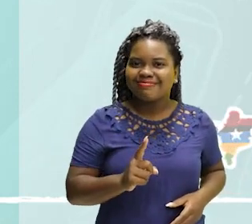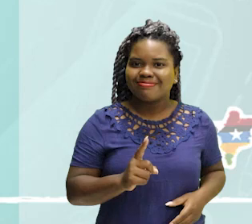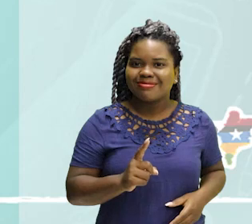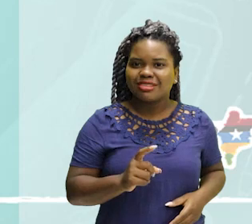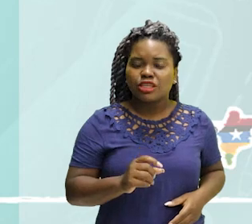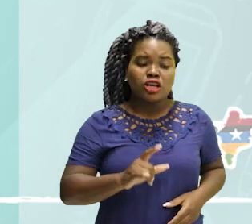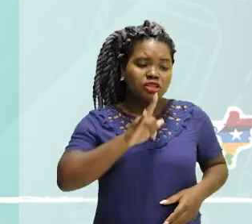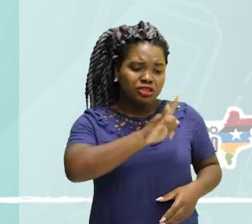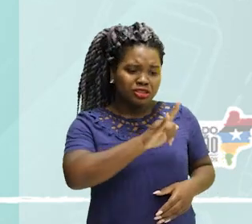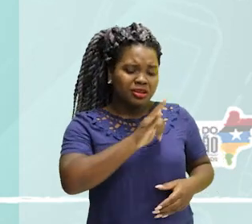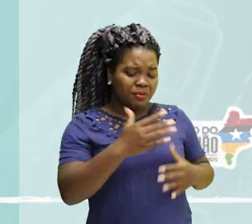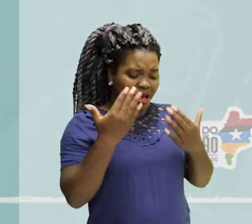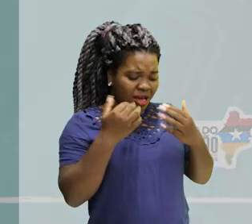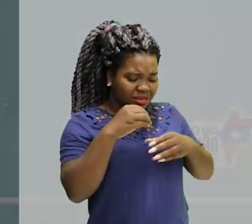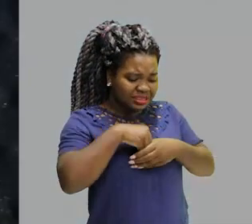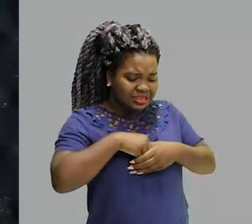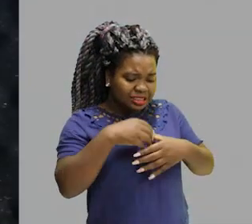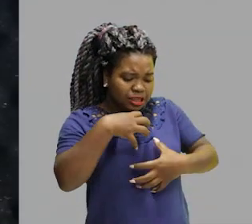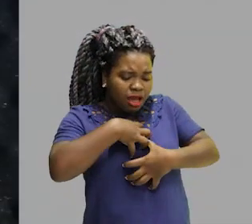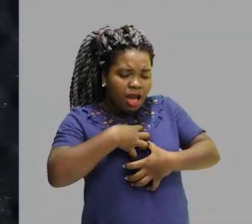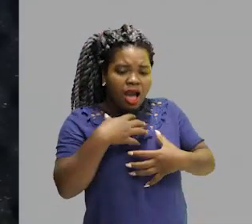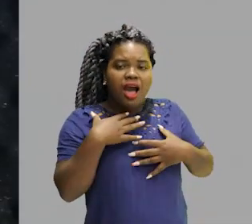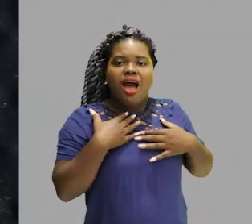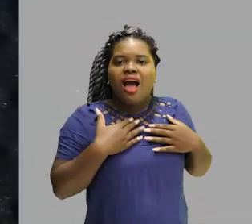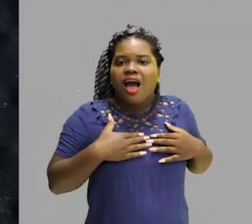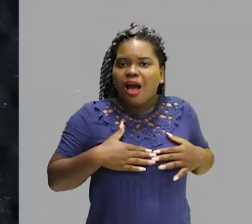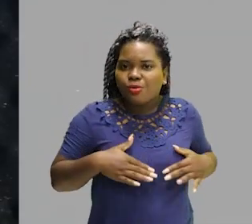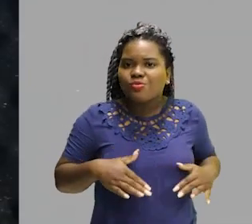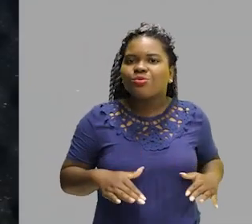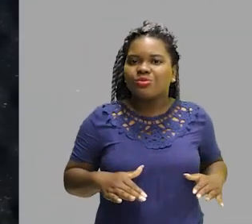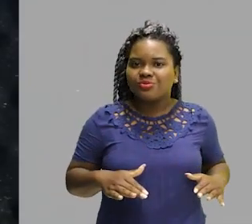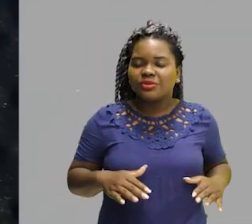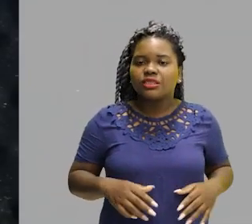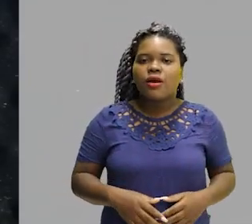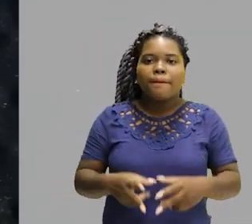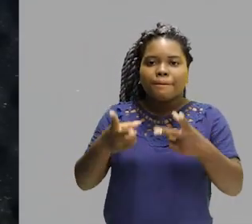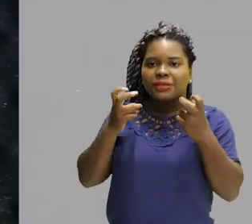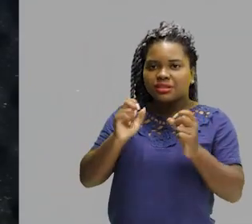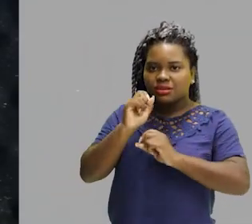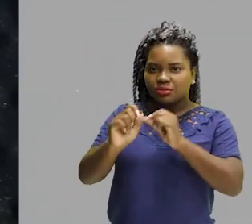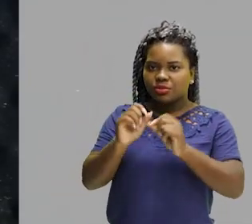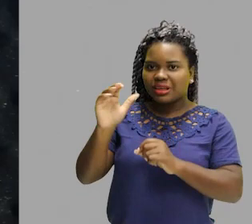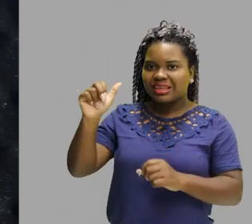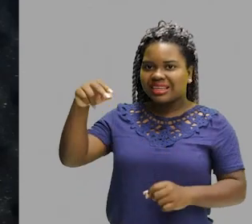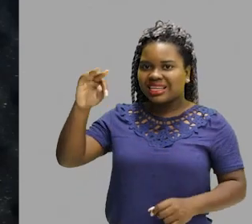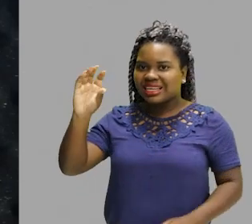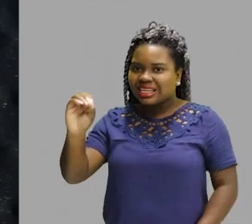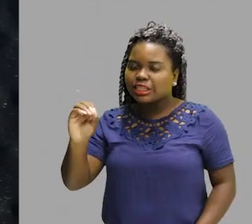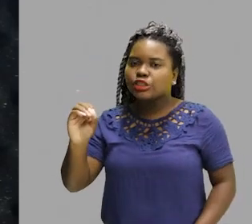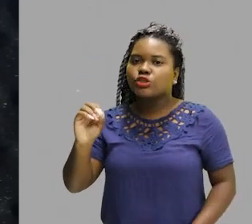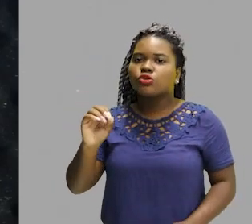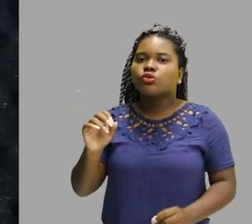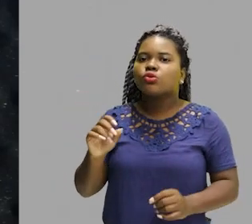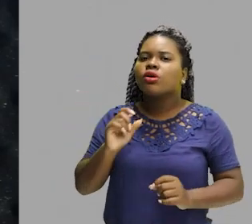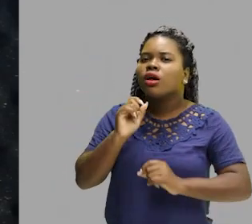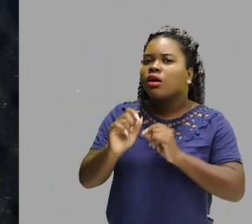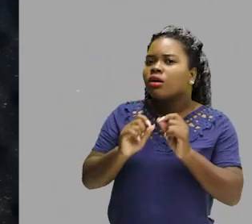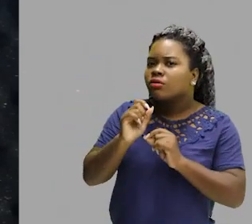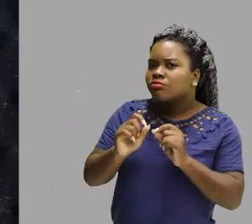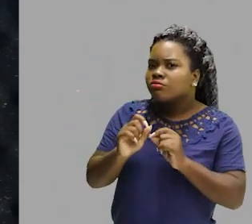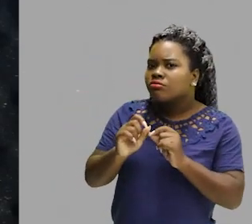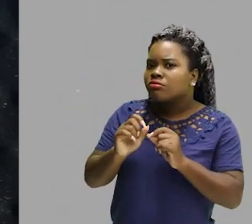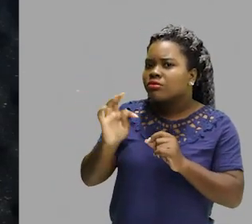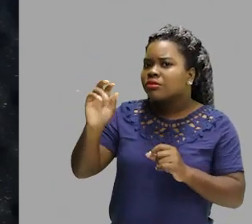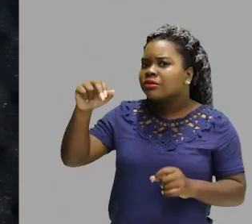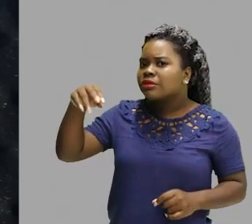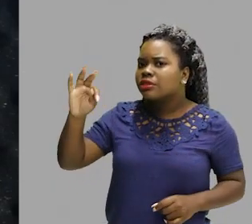calma. Observa aí, gente, olha só. Canto vai rimar com acalanto. Eu vou voltar aqui para o primeiro, antes de mais nada. Ó.